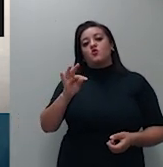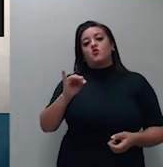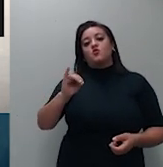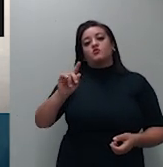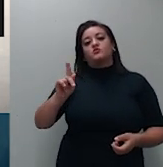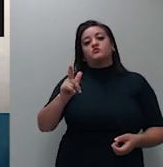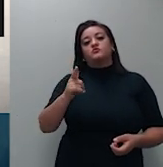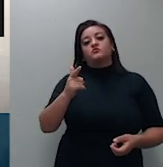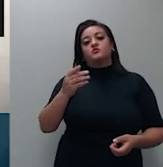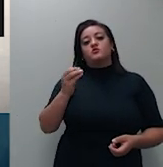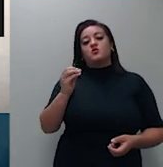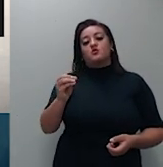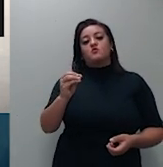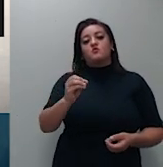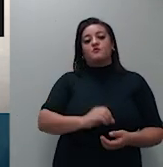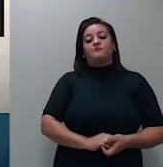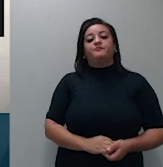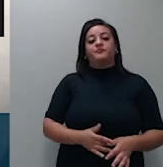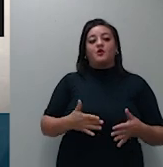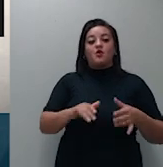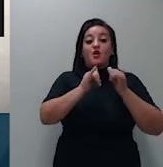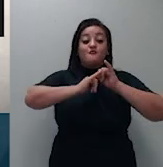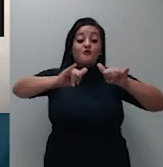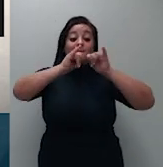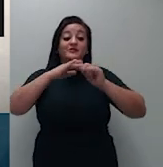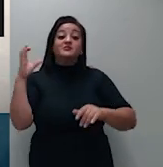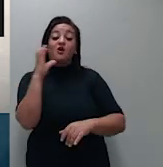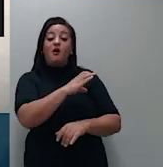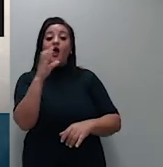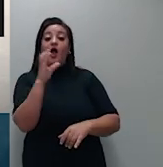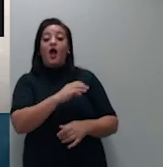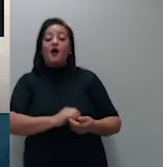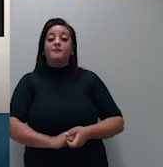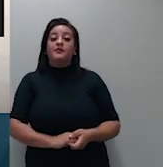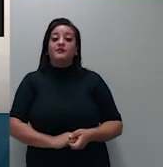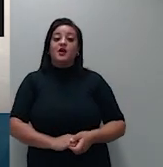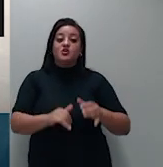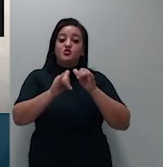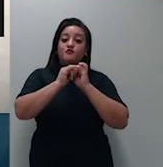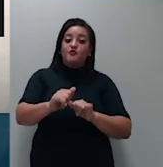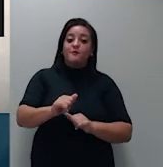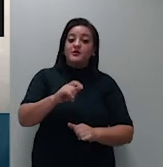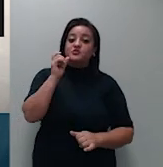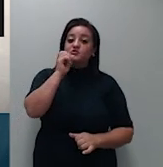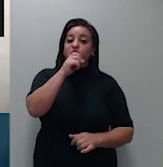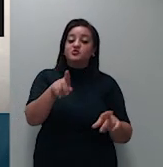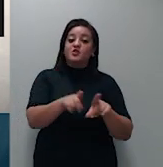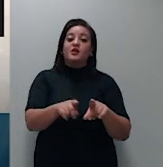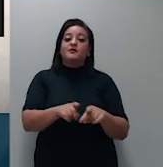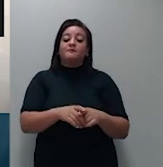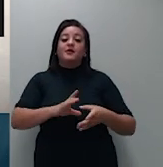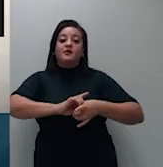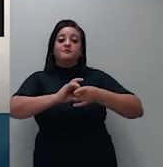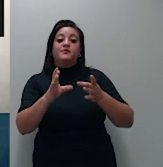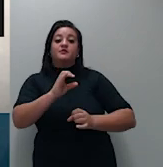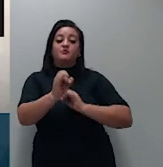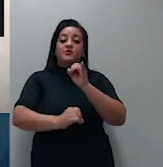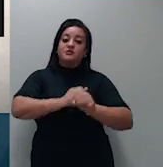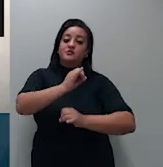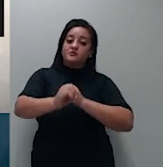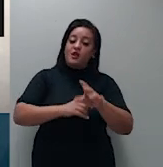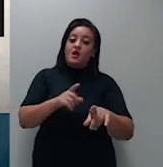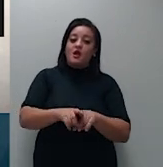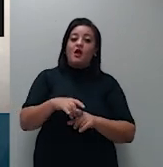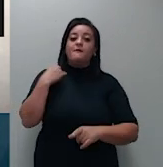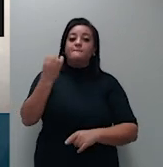disseminação rápida da inflamação principalmente de Notícias falsas propiciada pela democratização da internet essencial